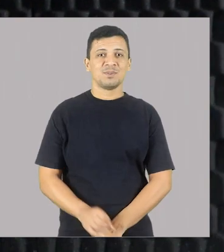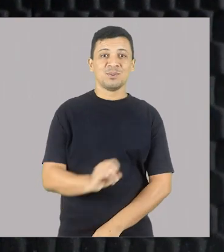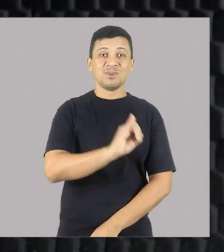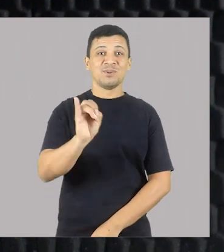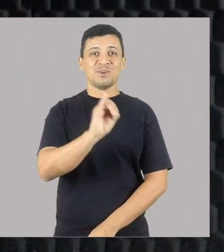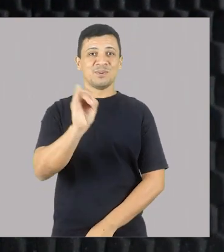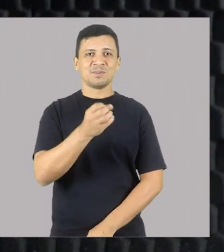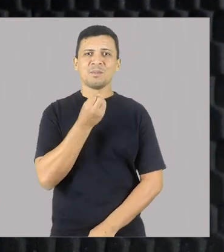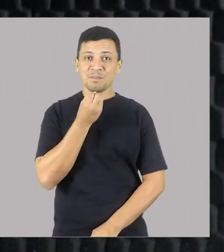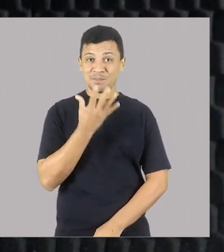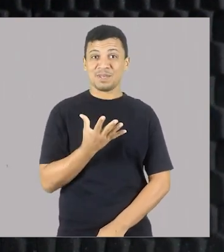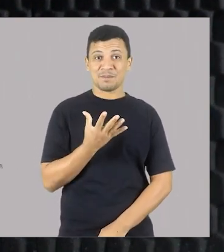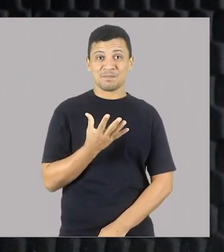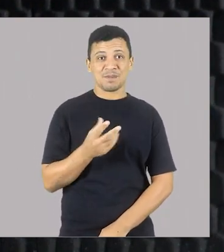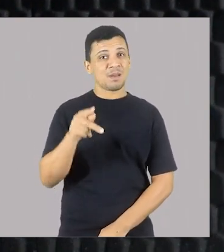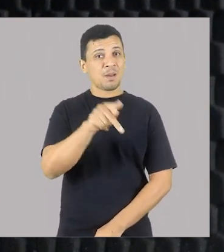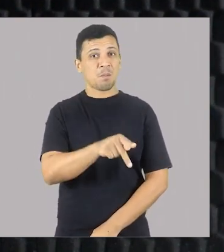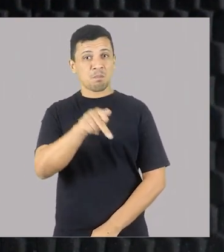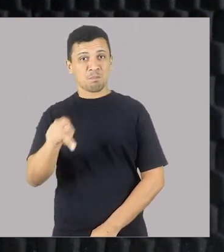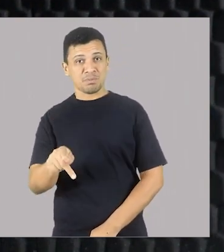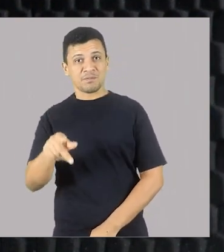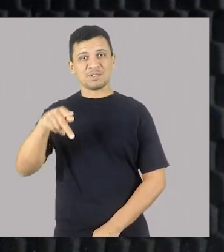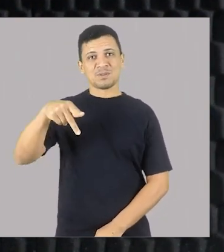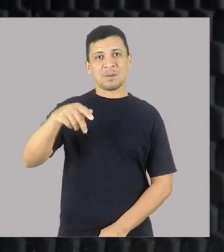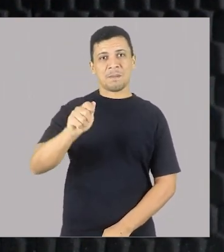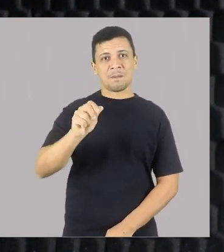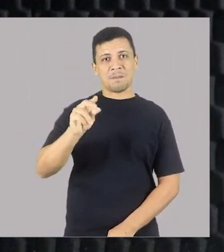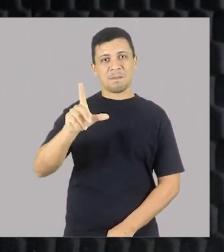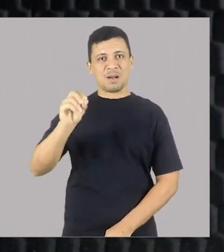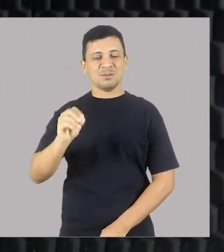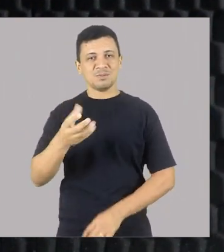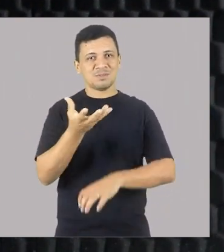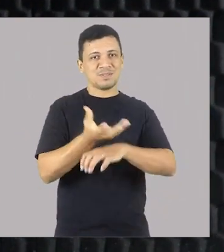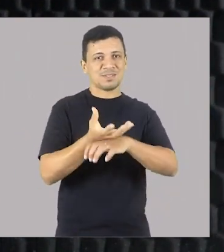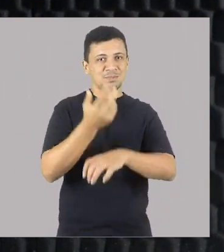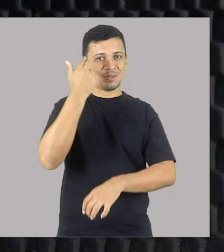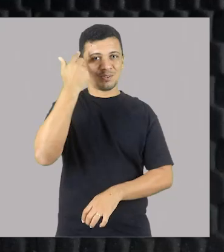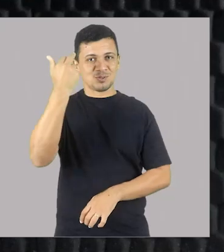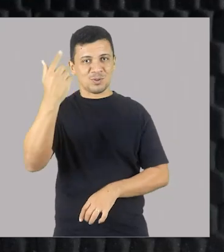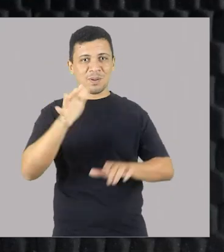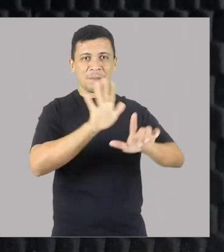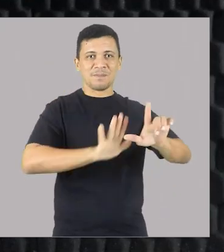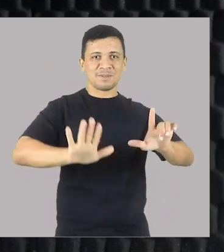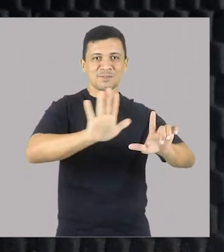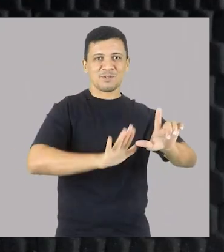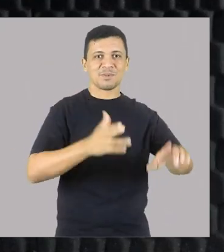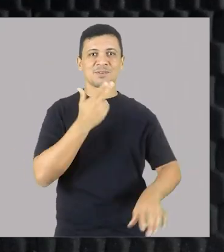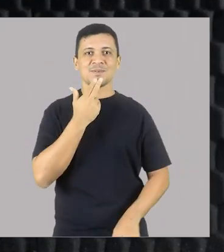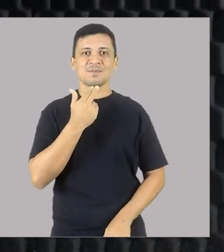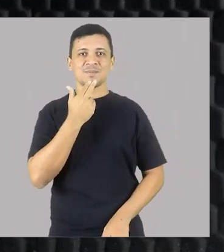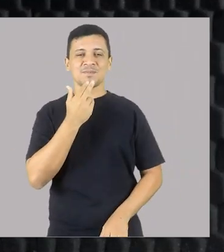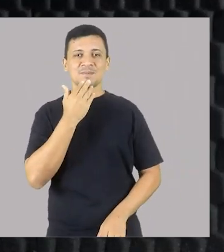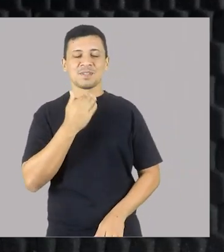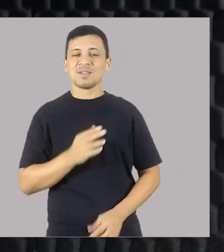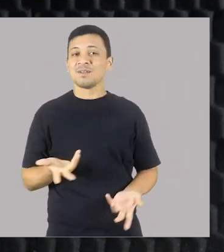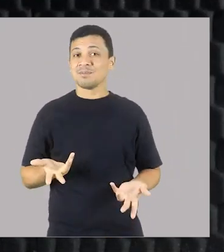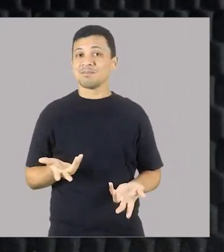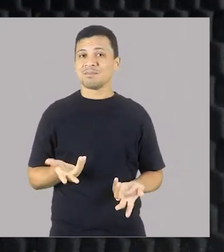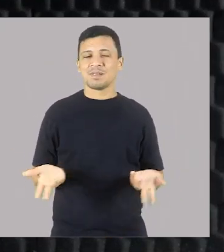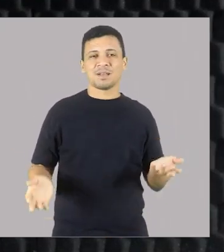E aí, galera, tudo bem? Professor Paulo Gereba, de História, plataforma Gonçalves Dias, Aprova